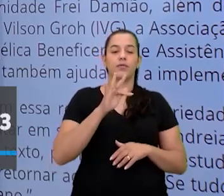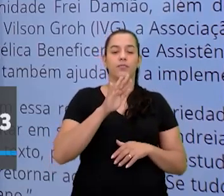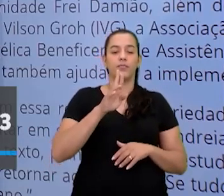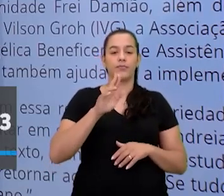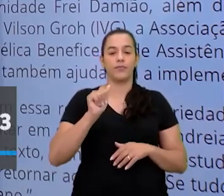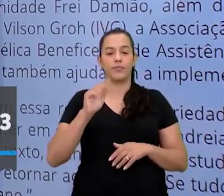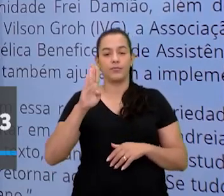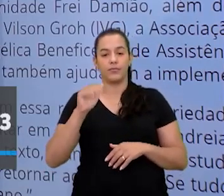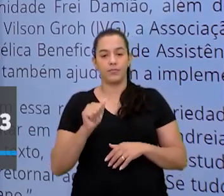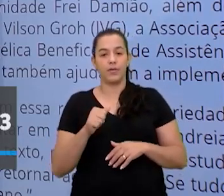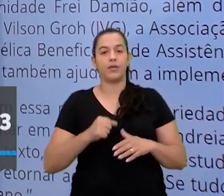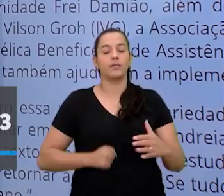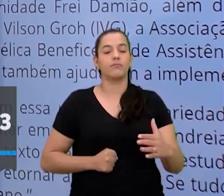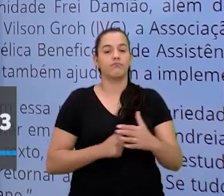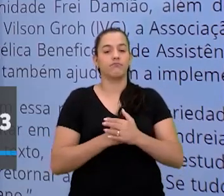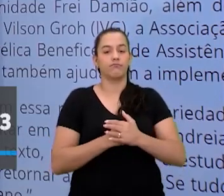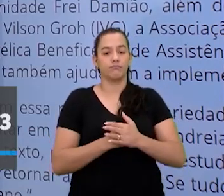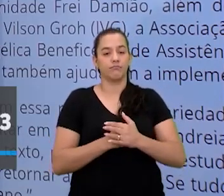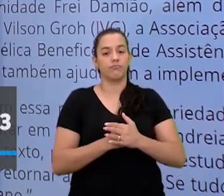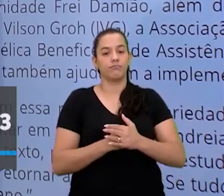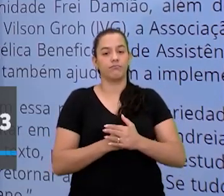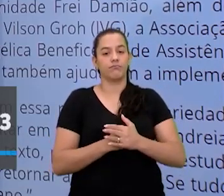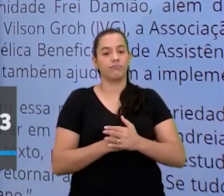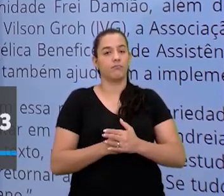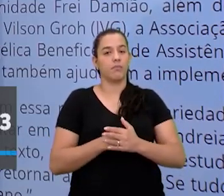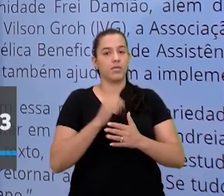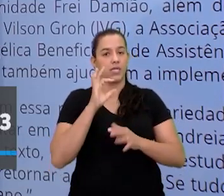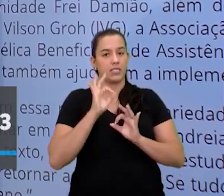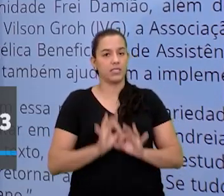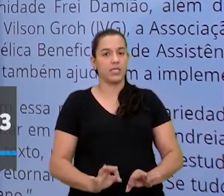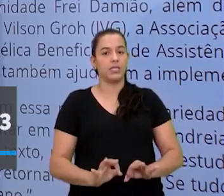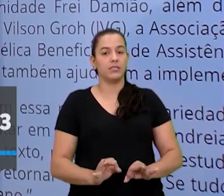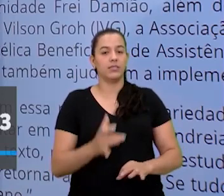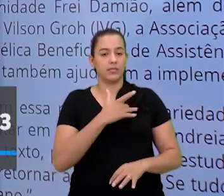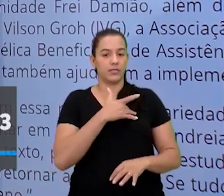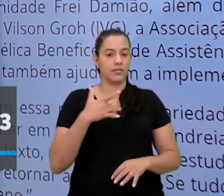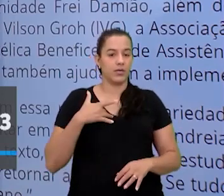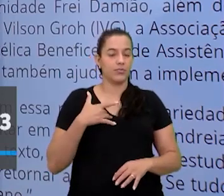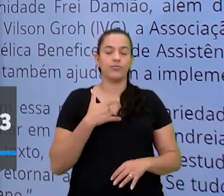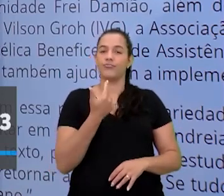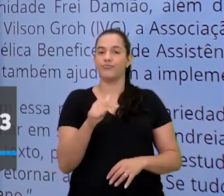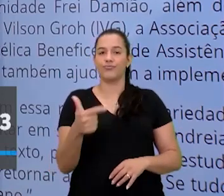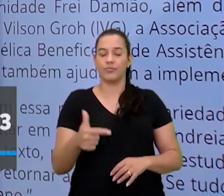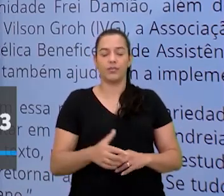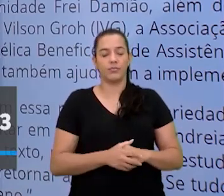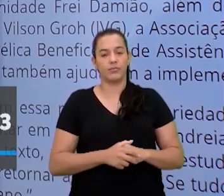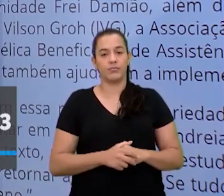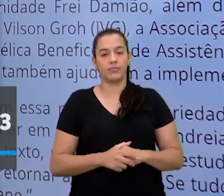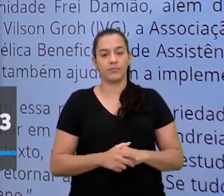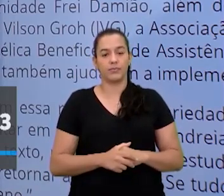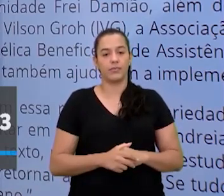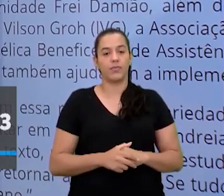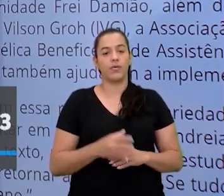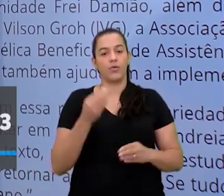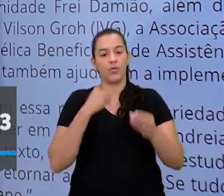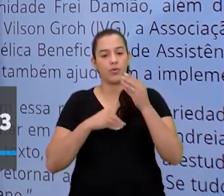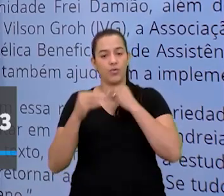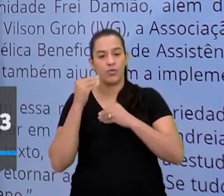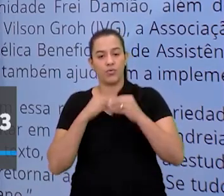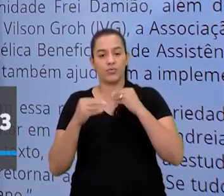está com a barriga cheia. Mas aquilo não garante nada, ou seja, é insegurança alimentar. Ou então, comida